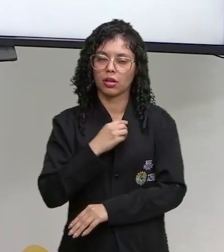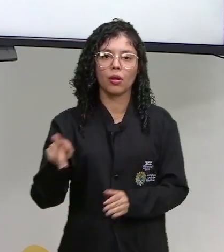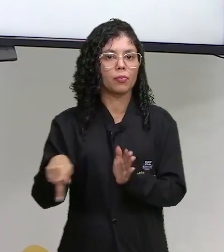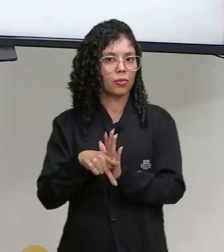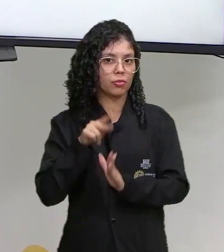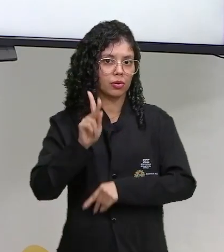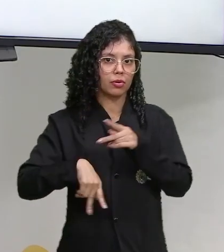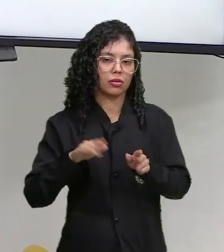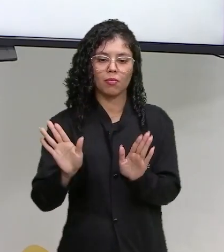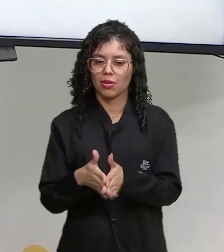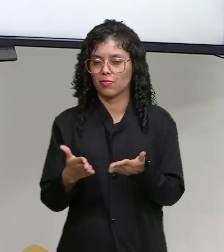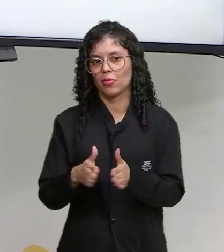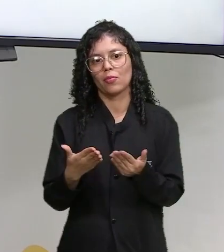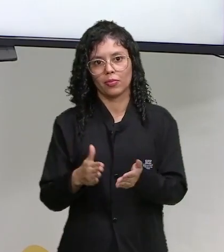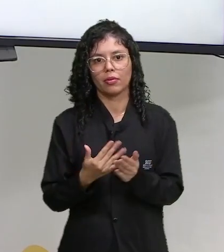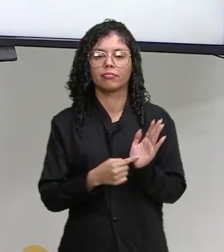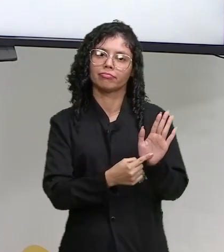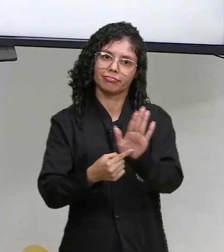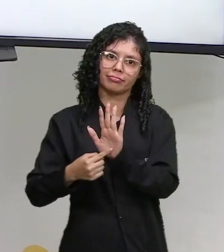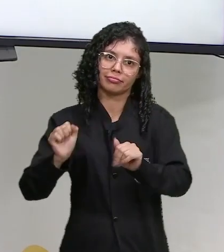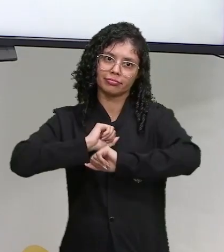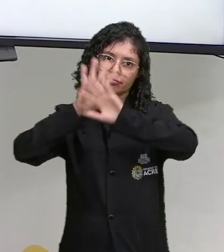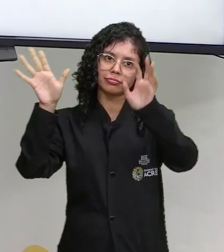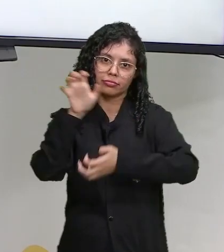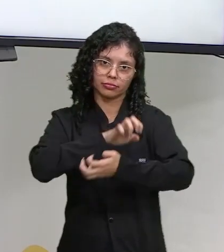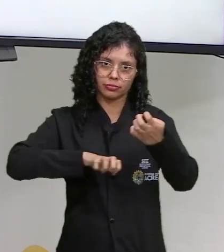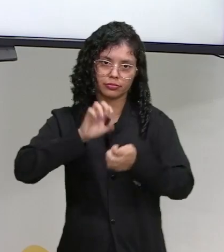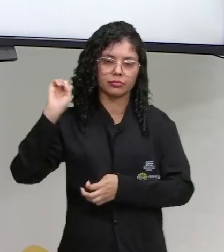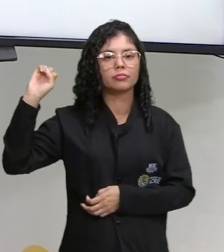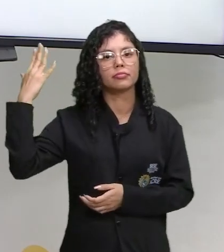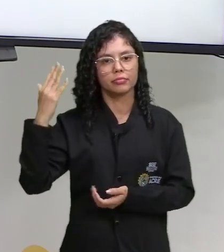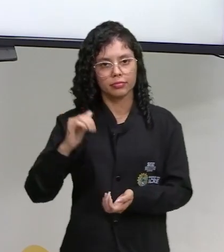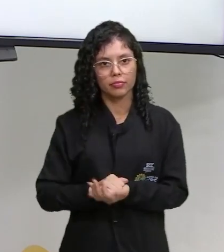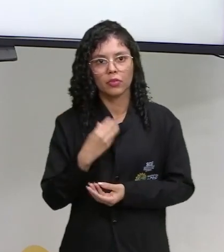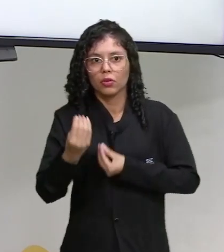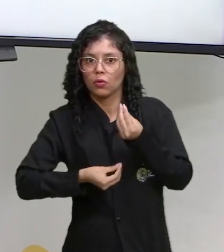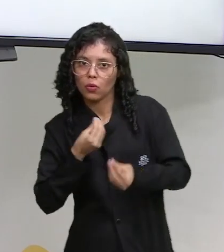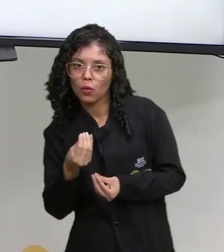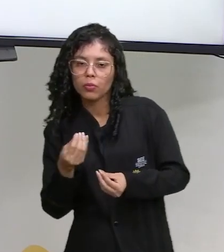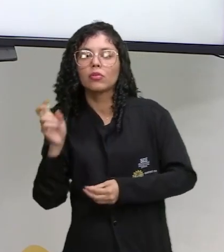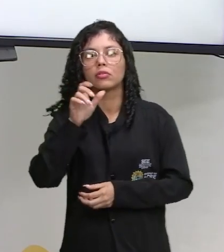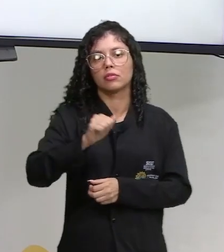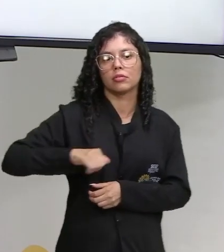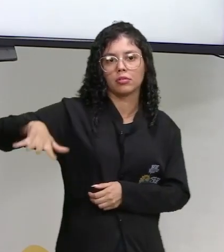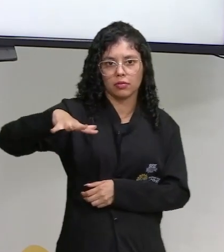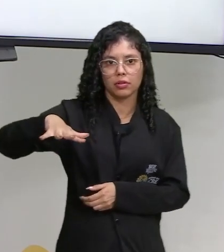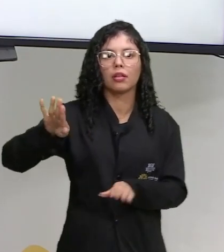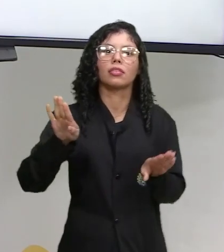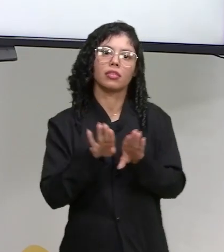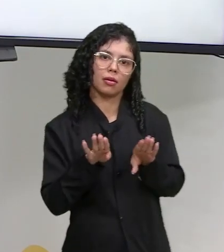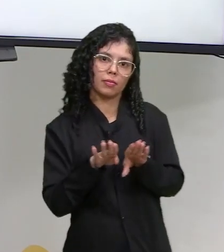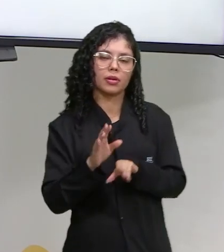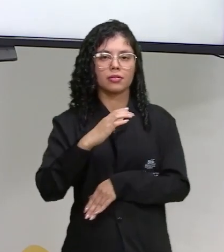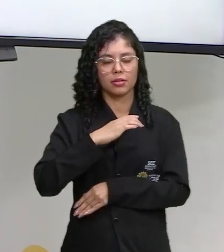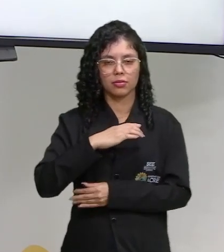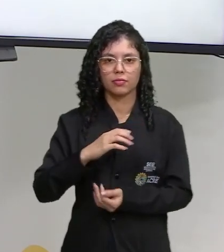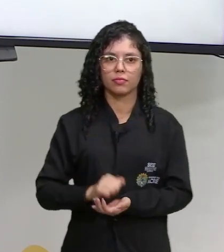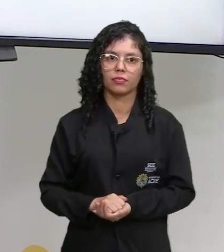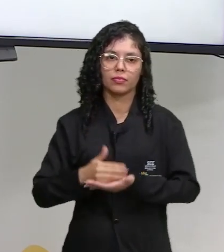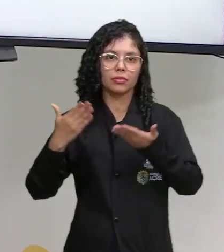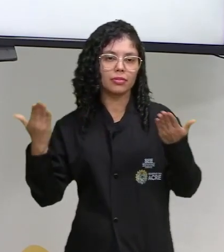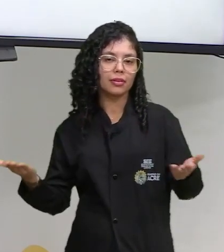da população mais pobre. E uma evidência disso, claro, foram as revoltas que aconteceram tanto na esfera rural quanto na esfera urbana,